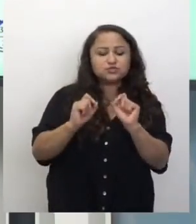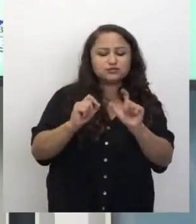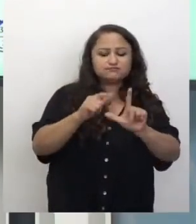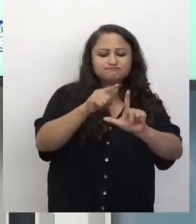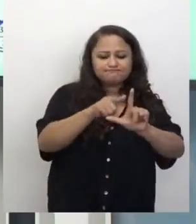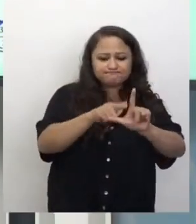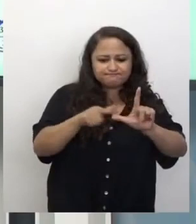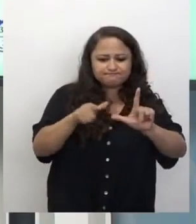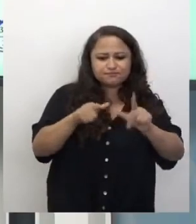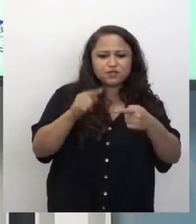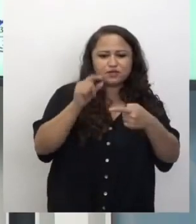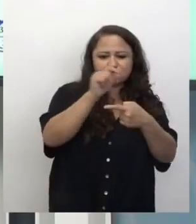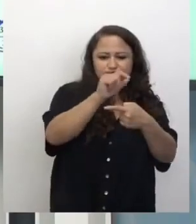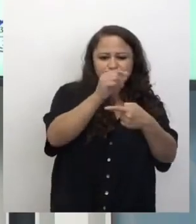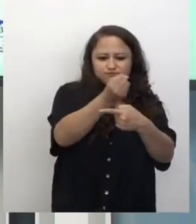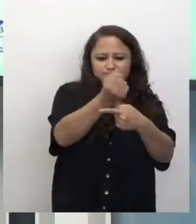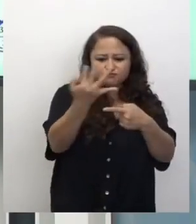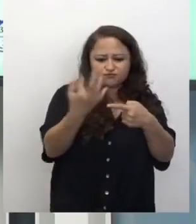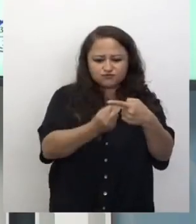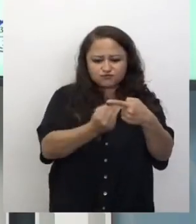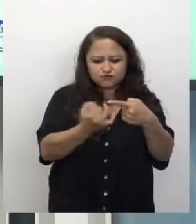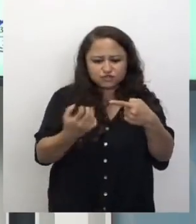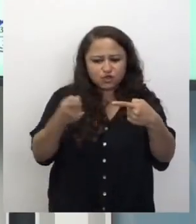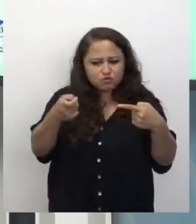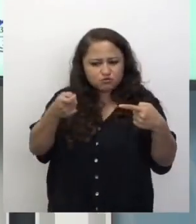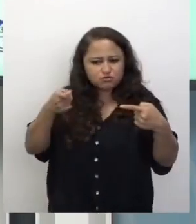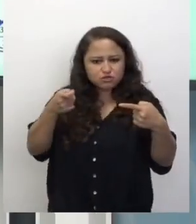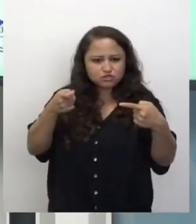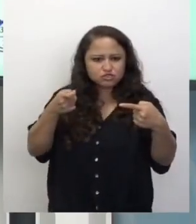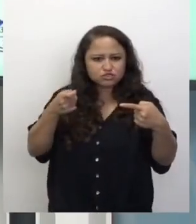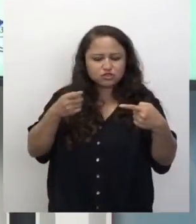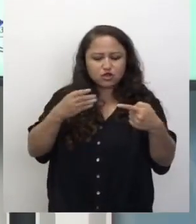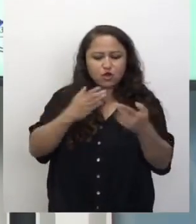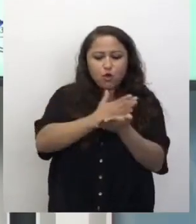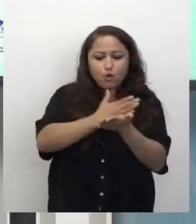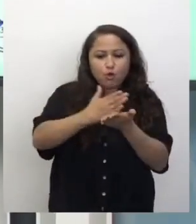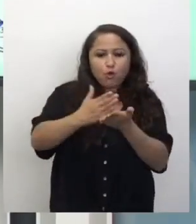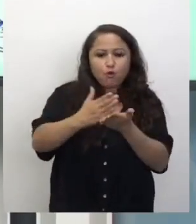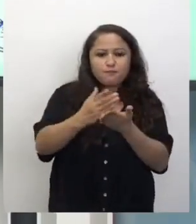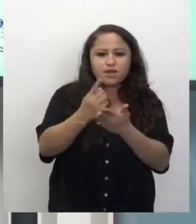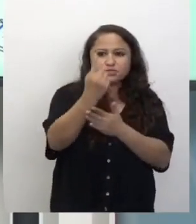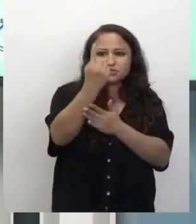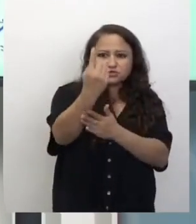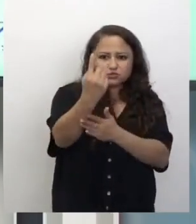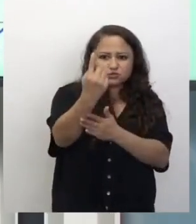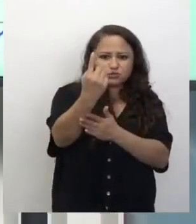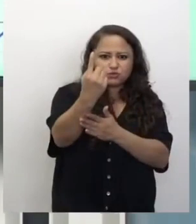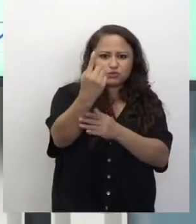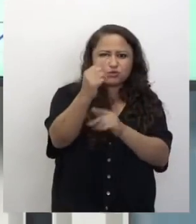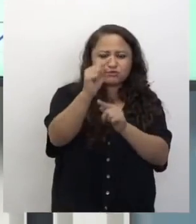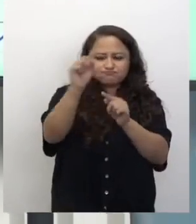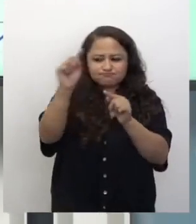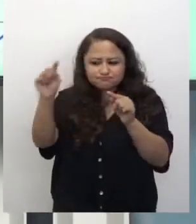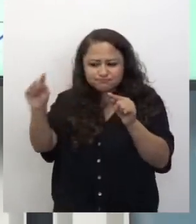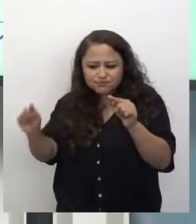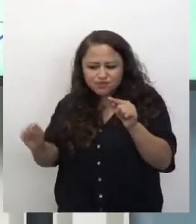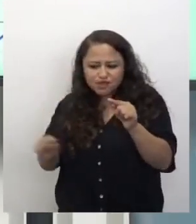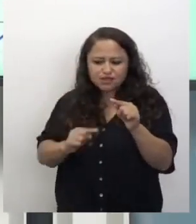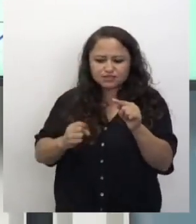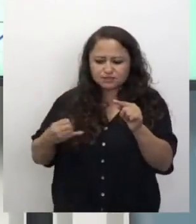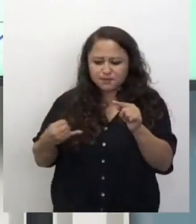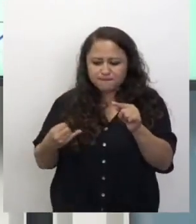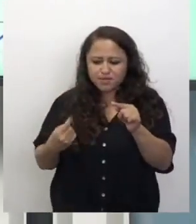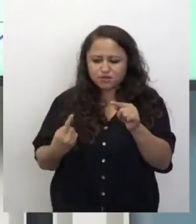x. Começa lá no 1, desce até no menos 1 e retorna lá em cima no 1. Lembrou da